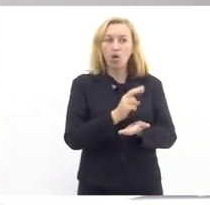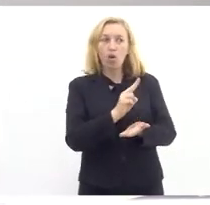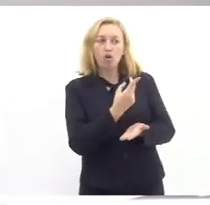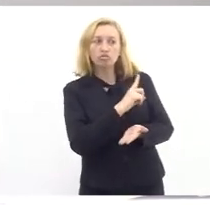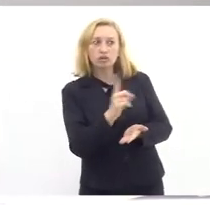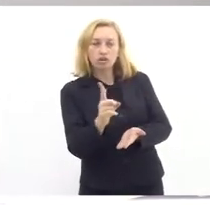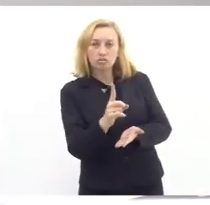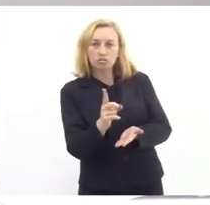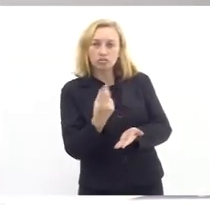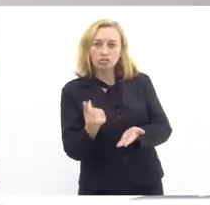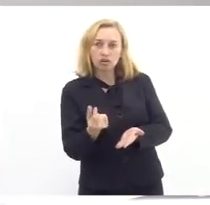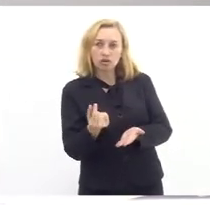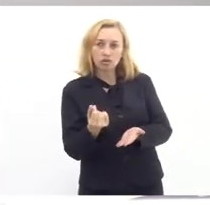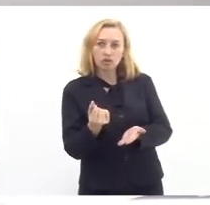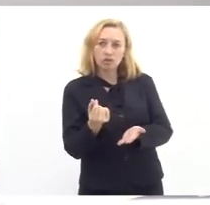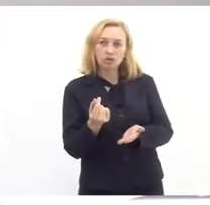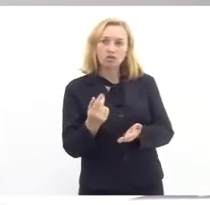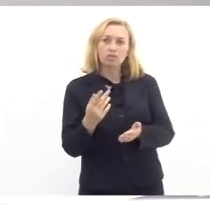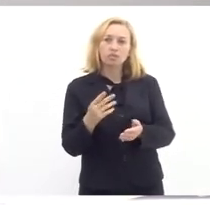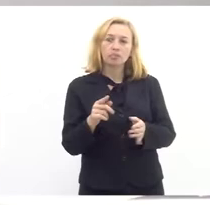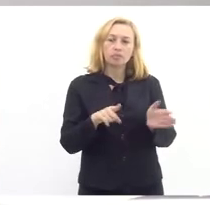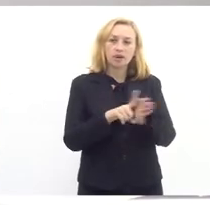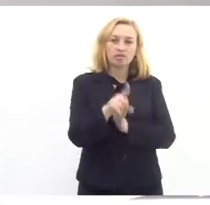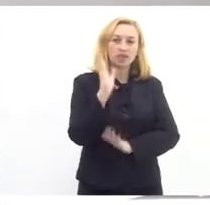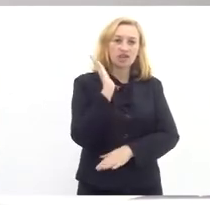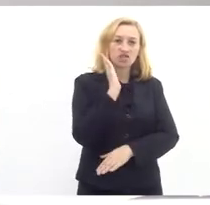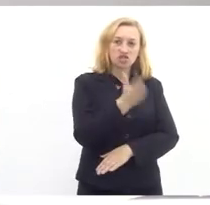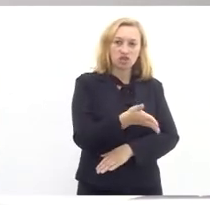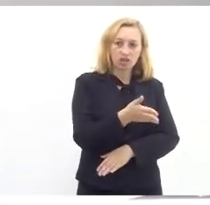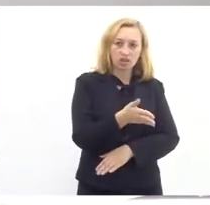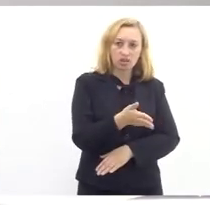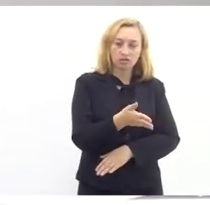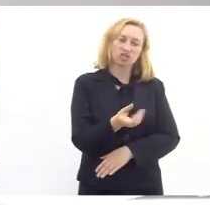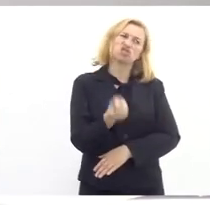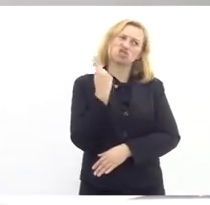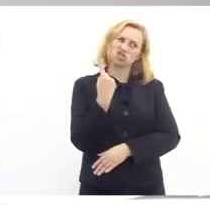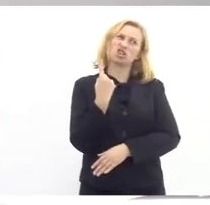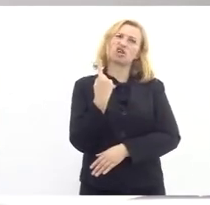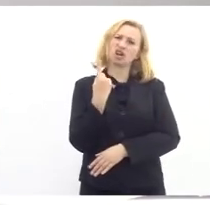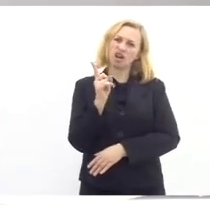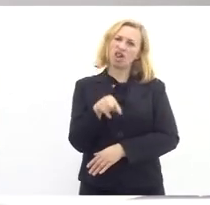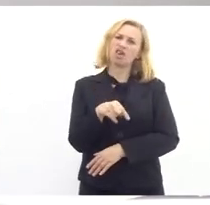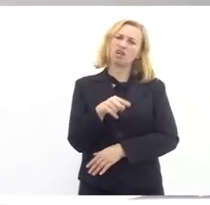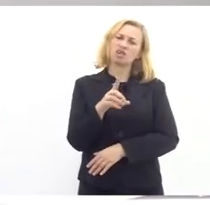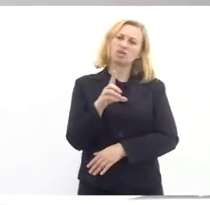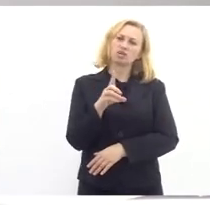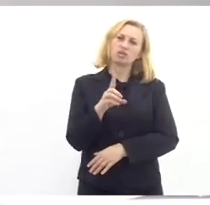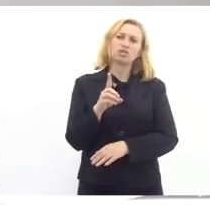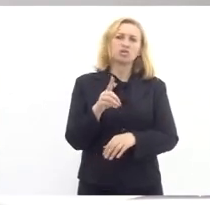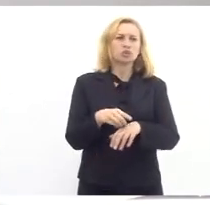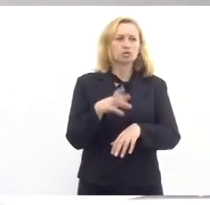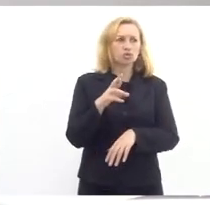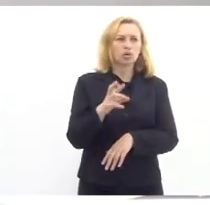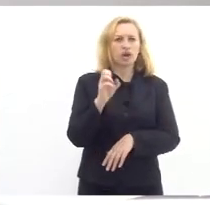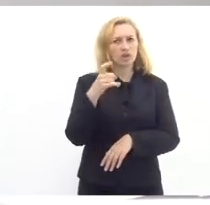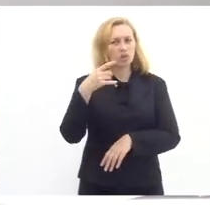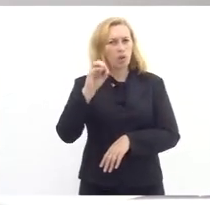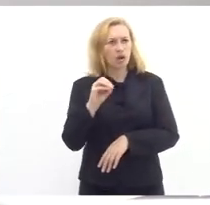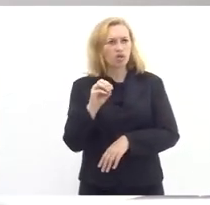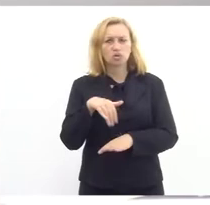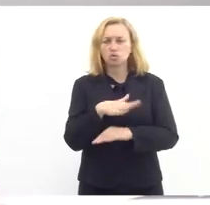tem que perguntar diretamente à Procuradoria-Geral do Estado. Mas que é de se estranhar, doutor Eduardo. De 2014, todas elas estão em dívida